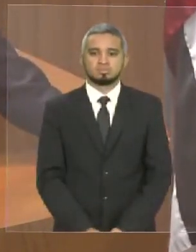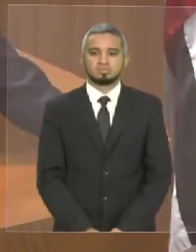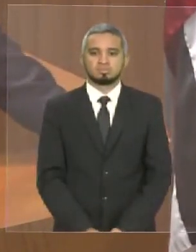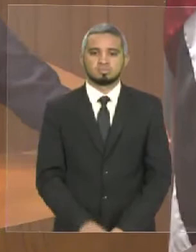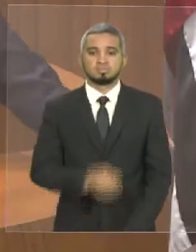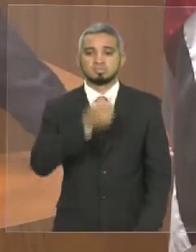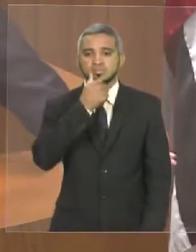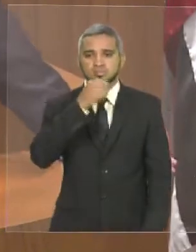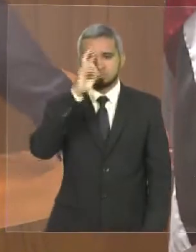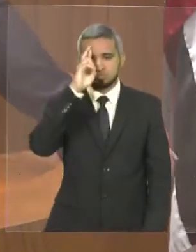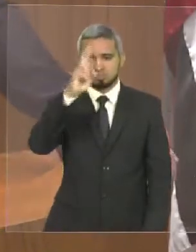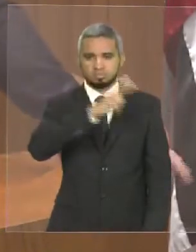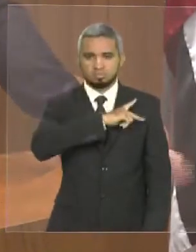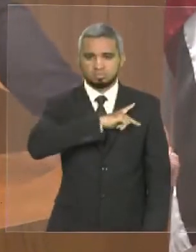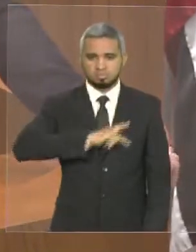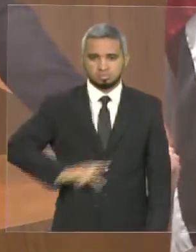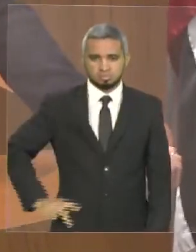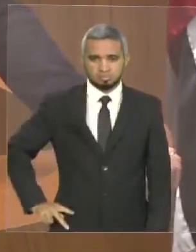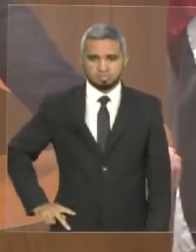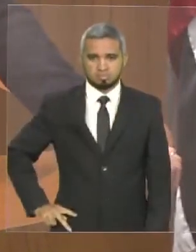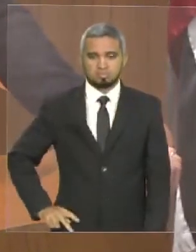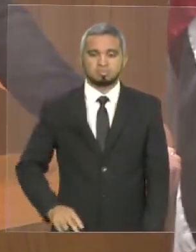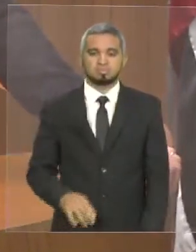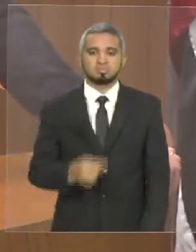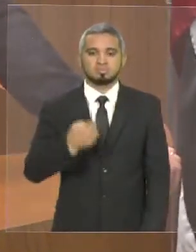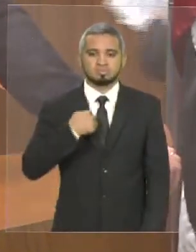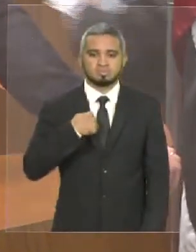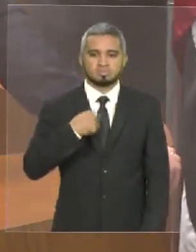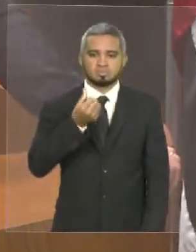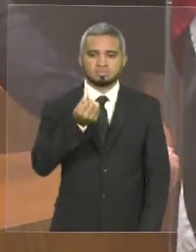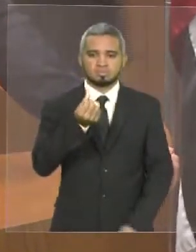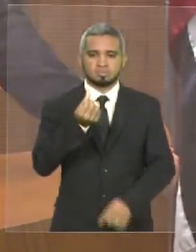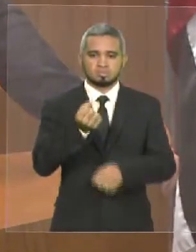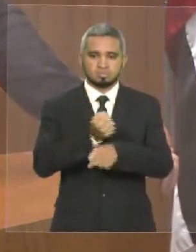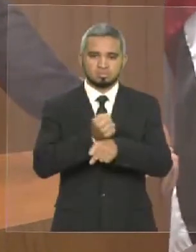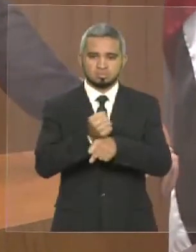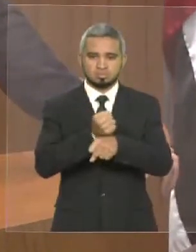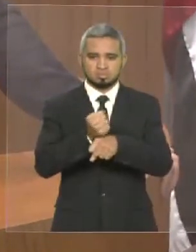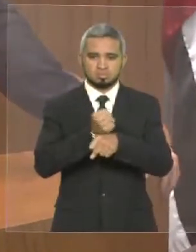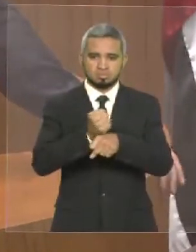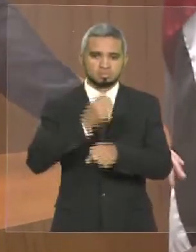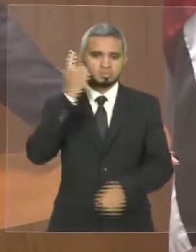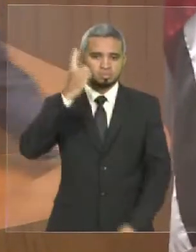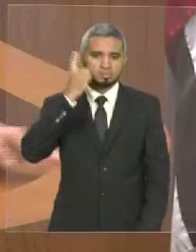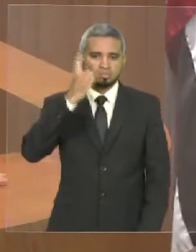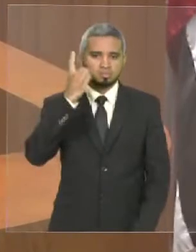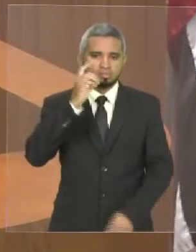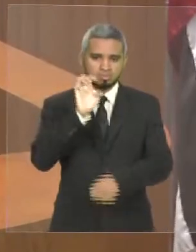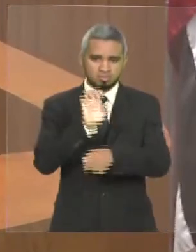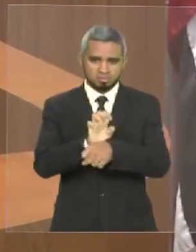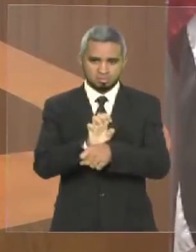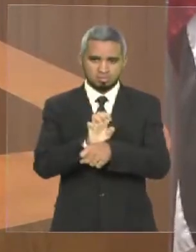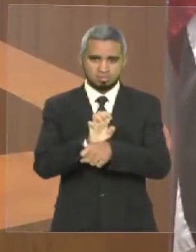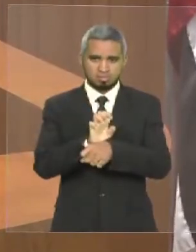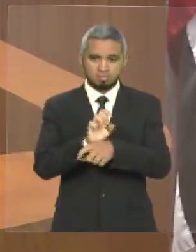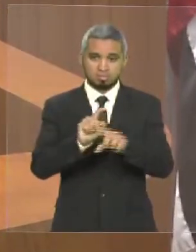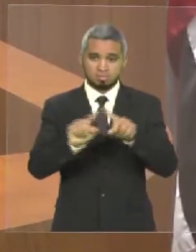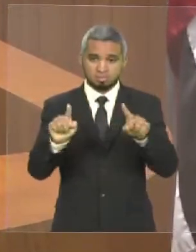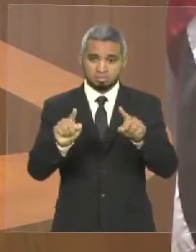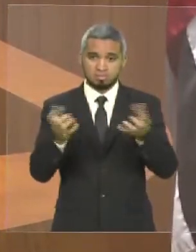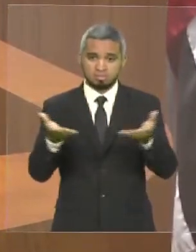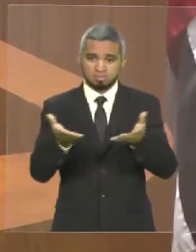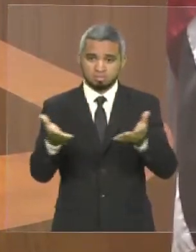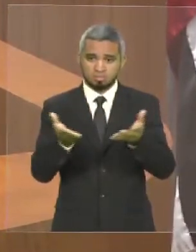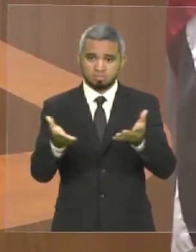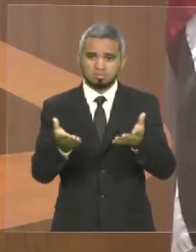Senhor presidente, eu estou há 6 anos como deputado estadual nesta casa, mas quero dizer que